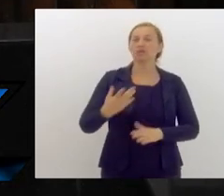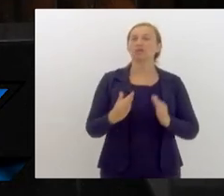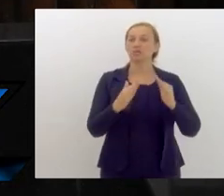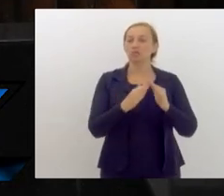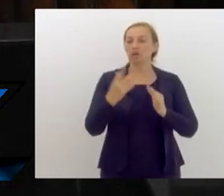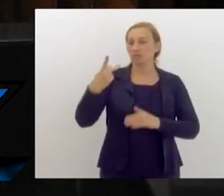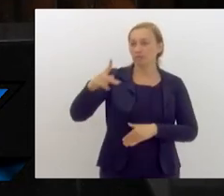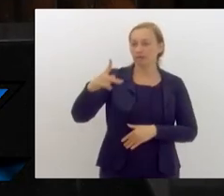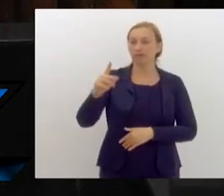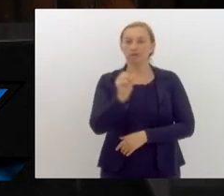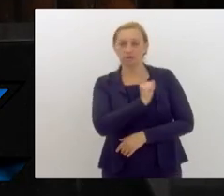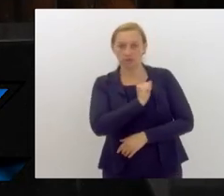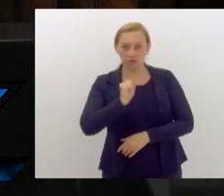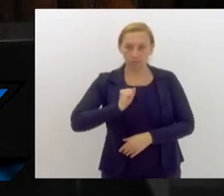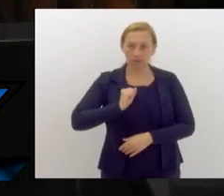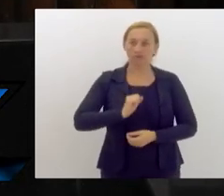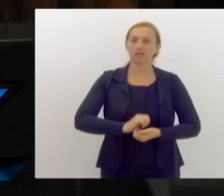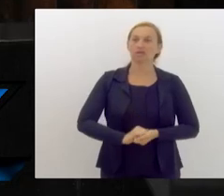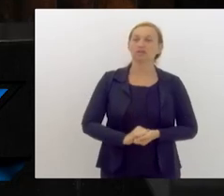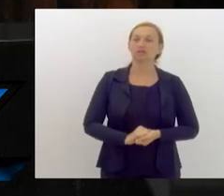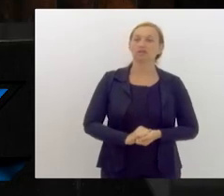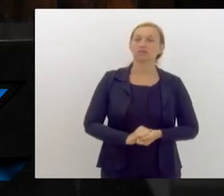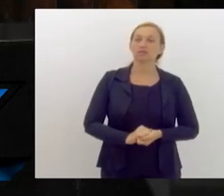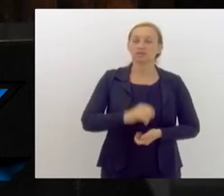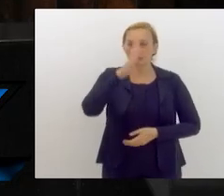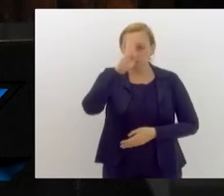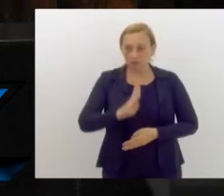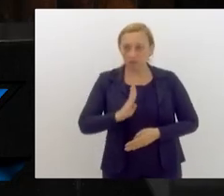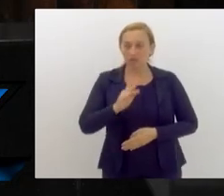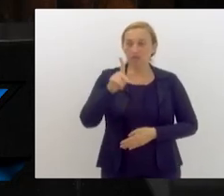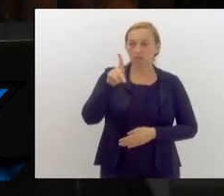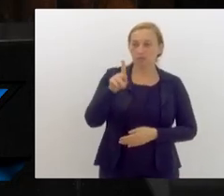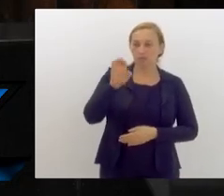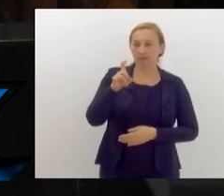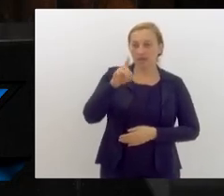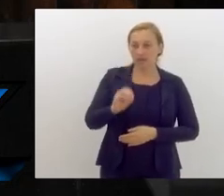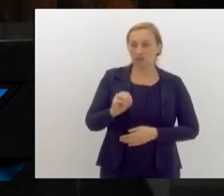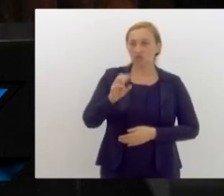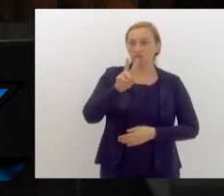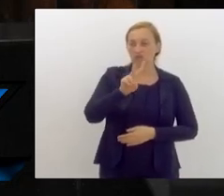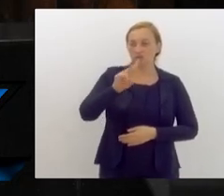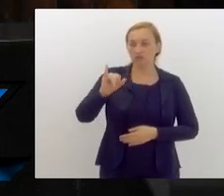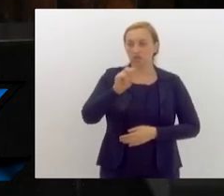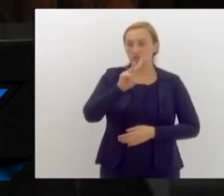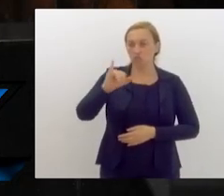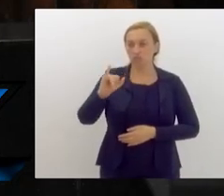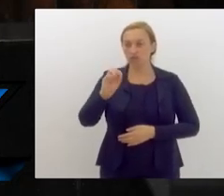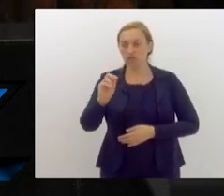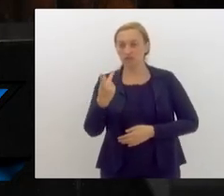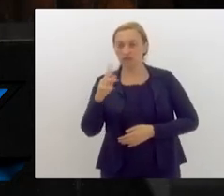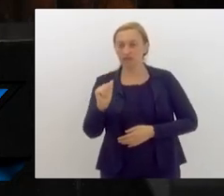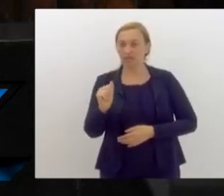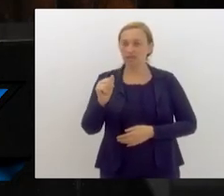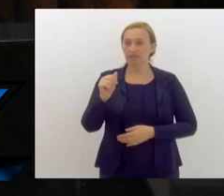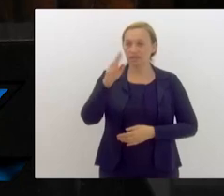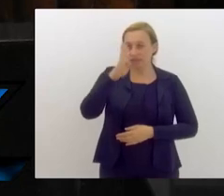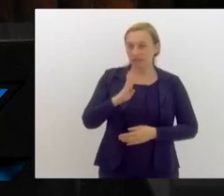moradores de Paracambi Seropédica na isenção do pedágio Viuvinha da Graça dizer também